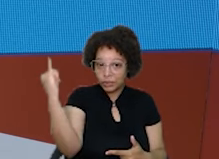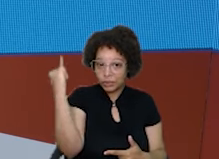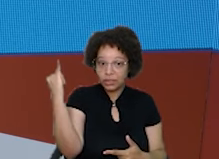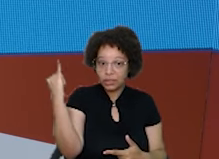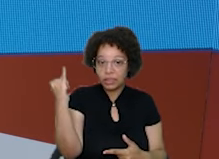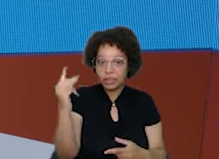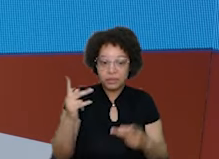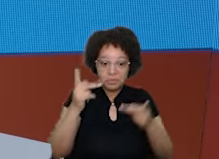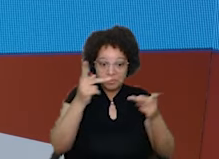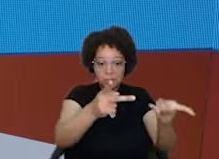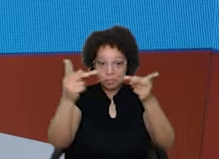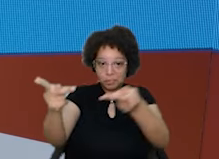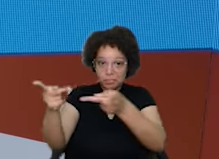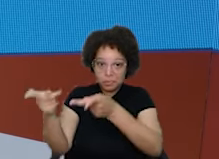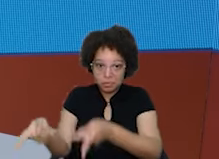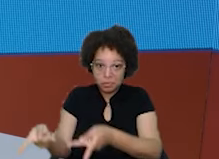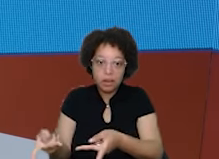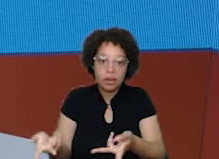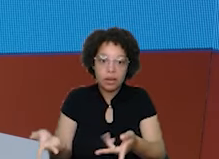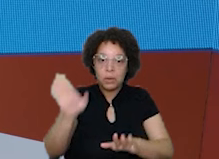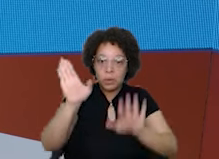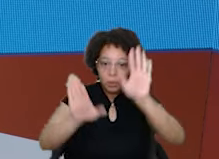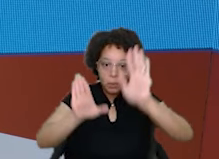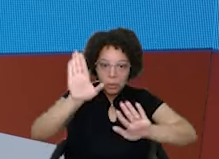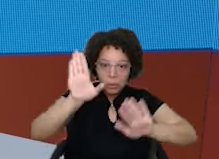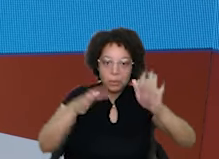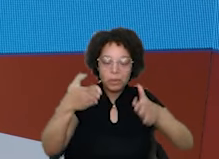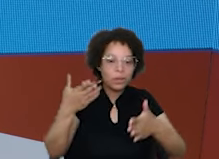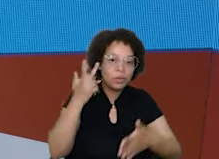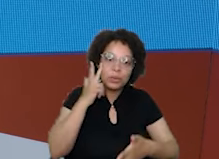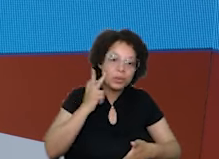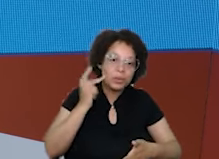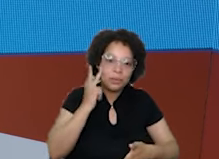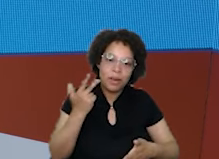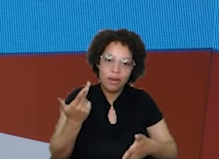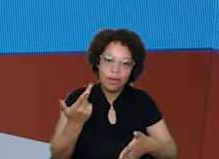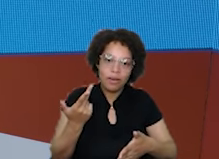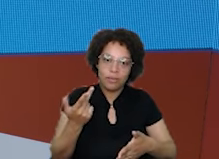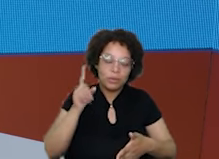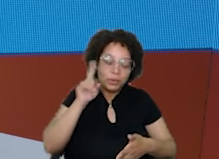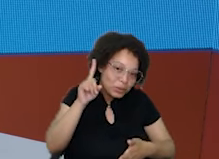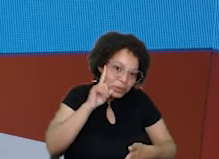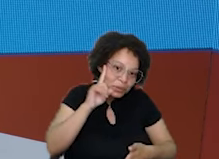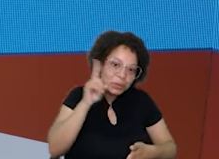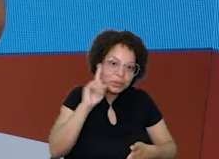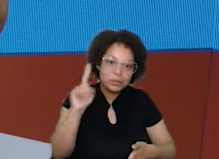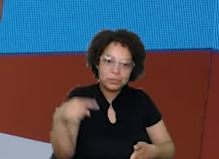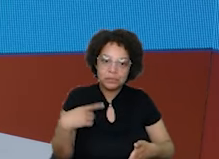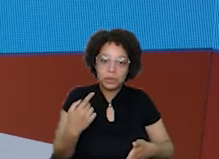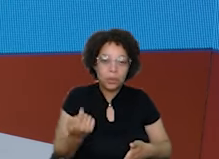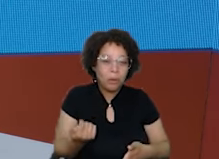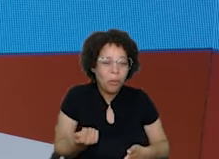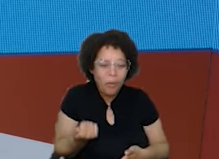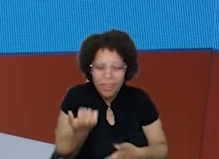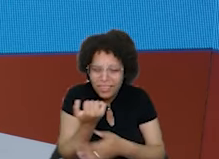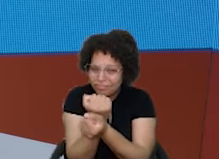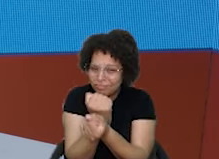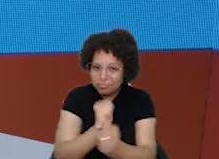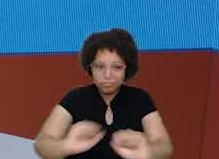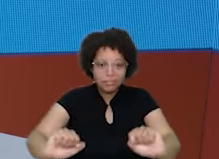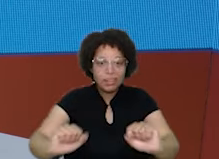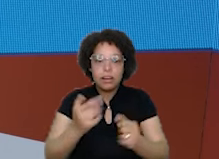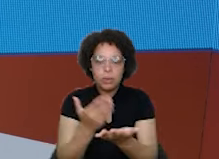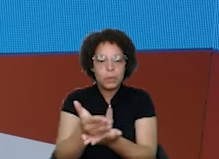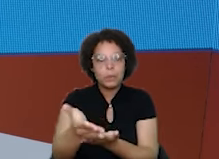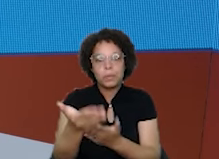as visitas os comentários eles vêm naturalmente eles vê organicamente o que é quase impossível no começo de um